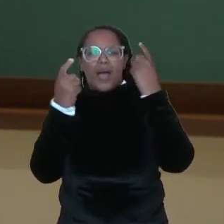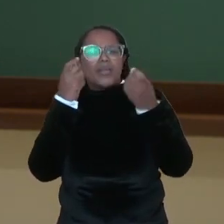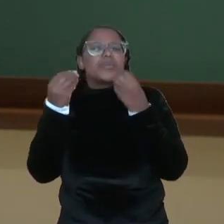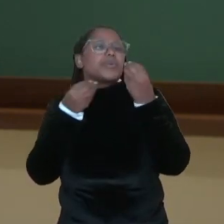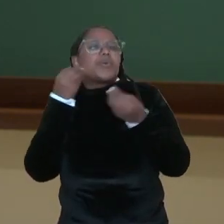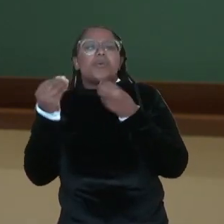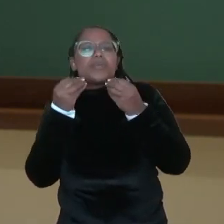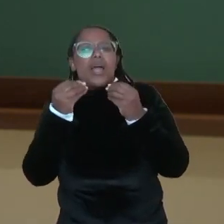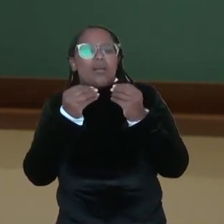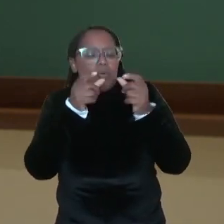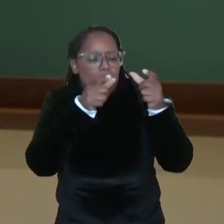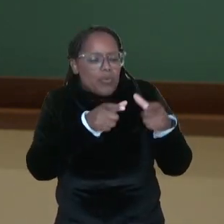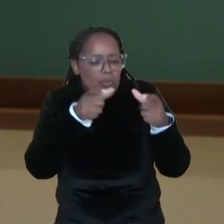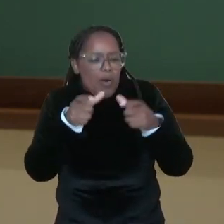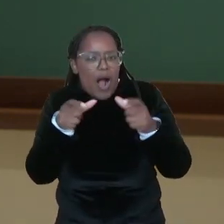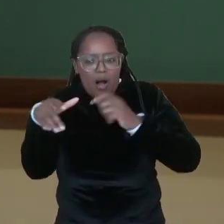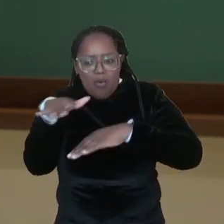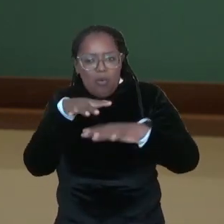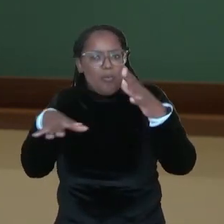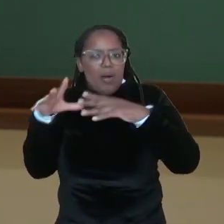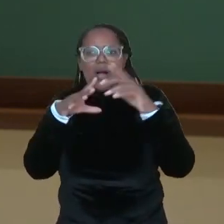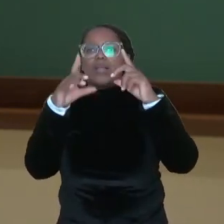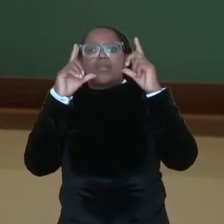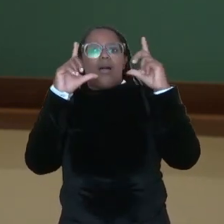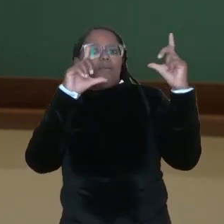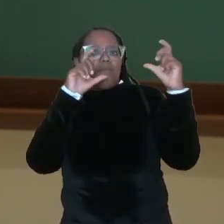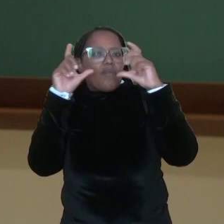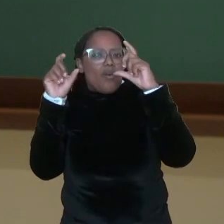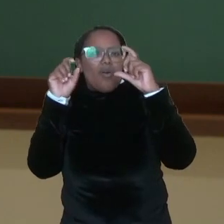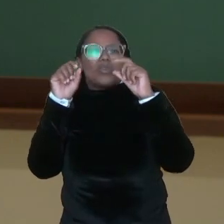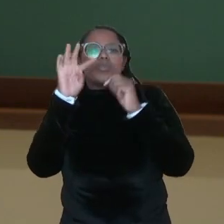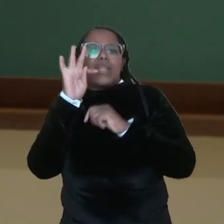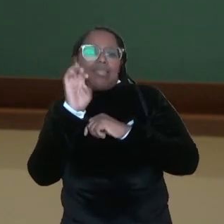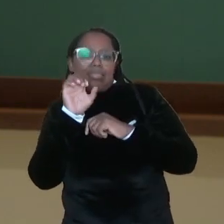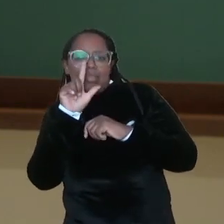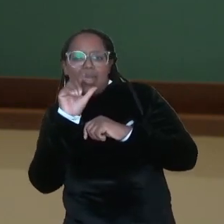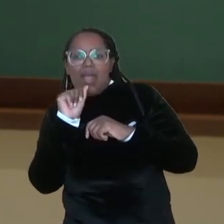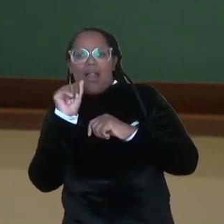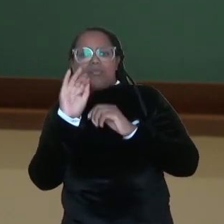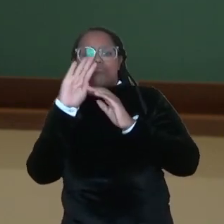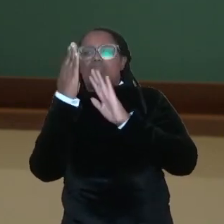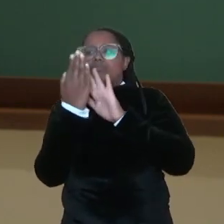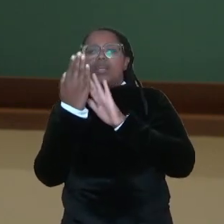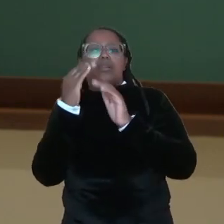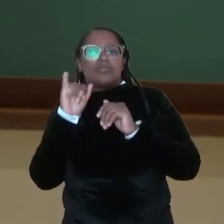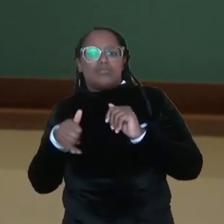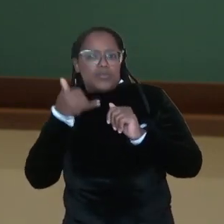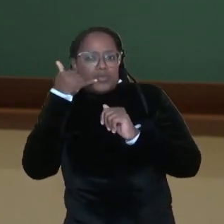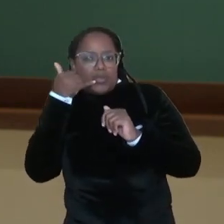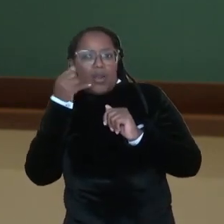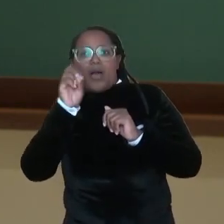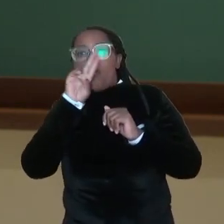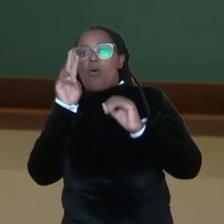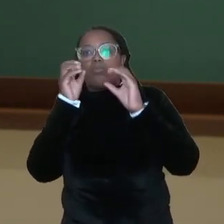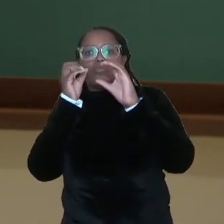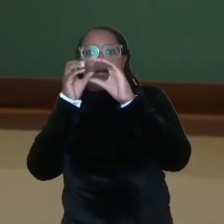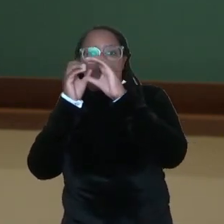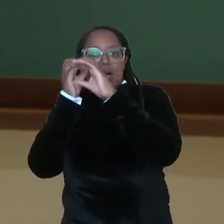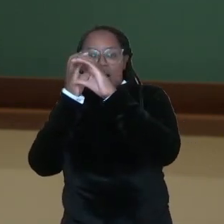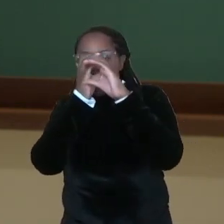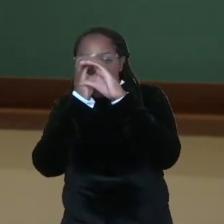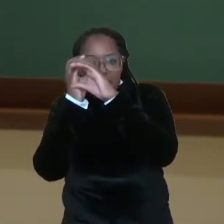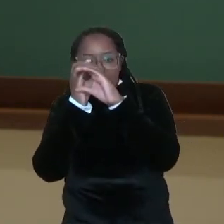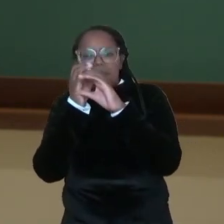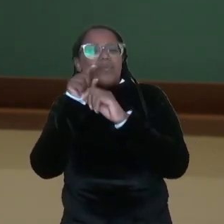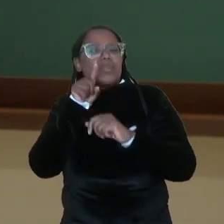está organizada a imagem na tela do seu celular ou da sua câmera? Você acha